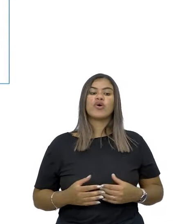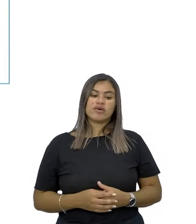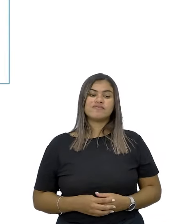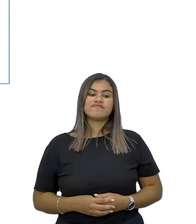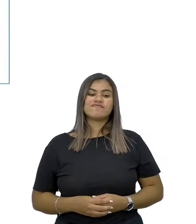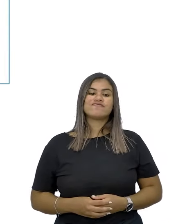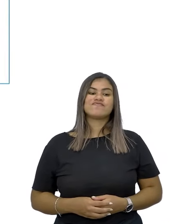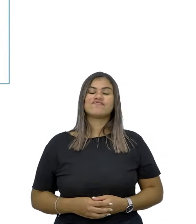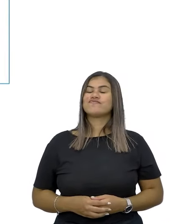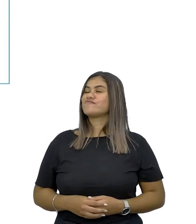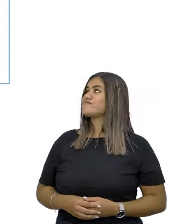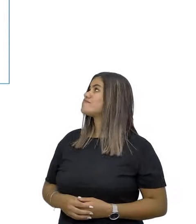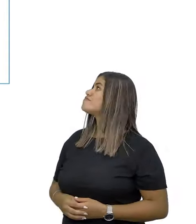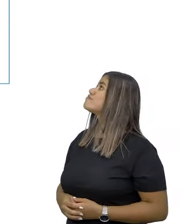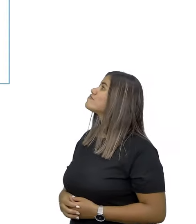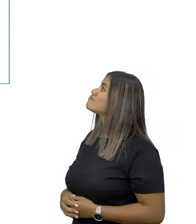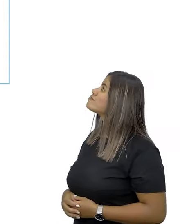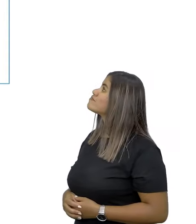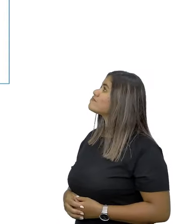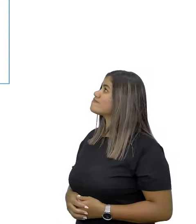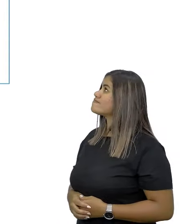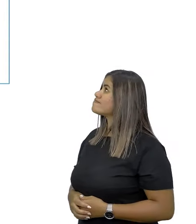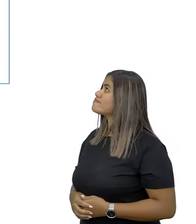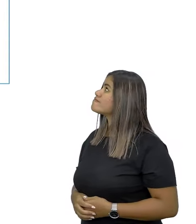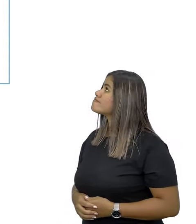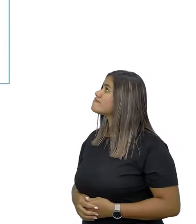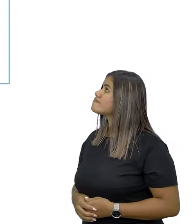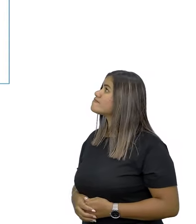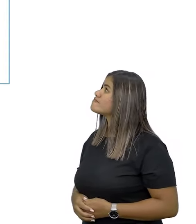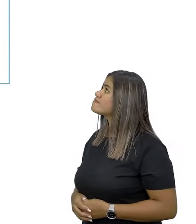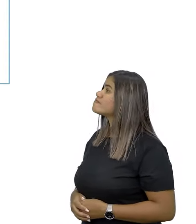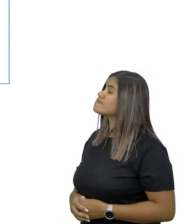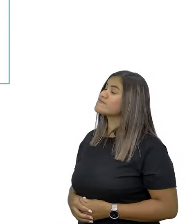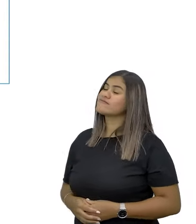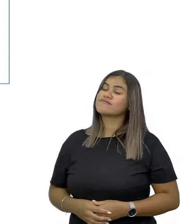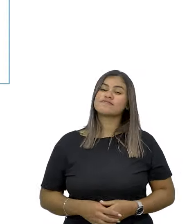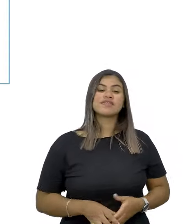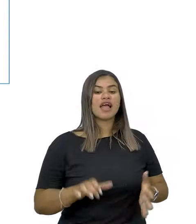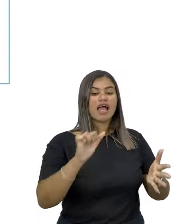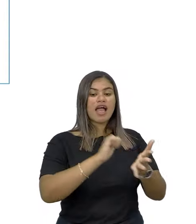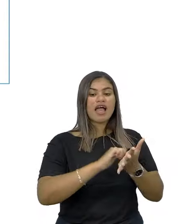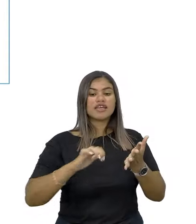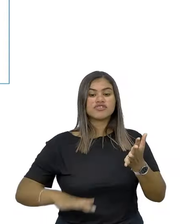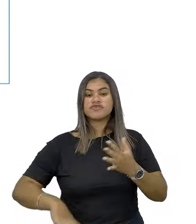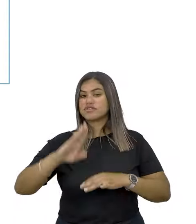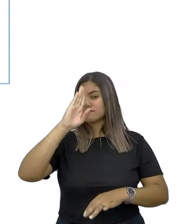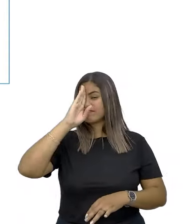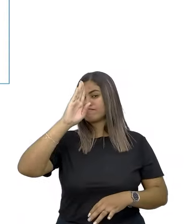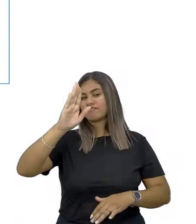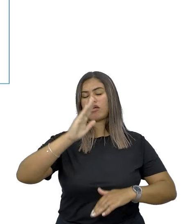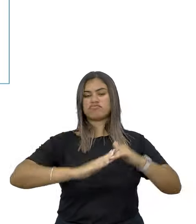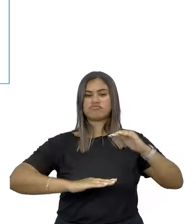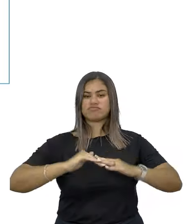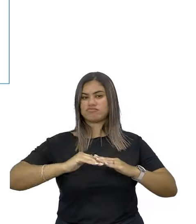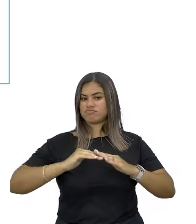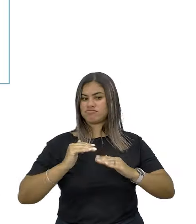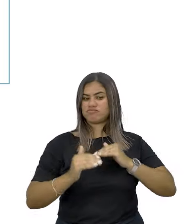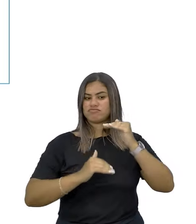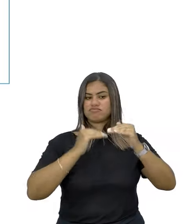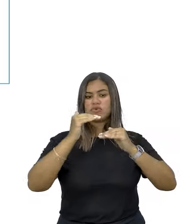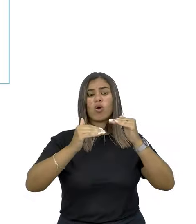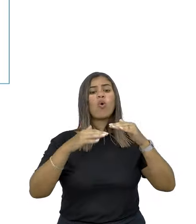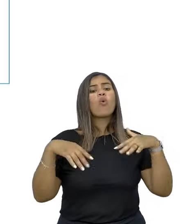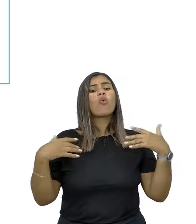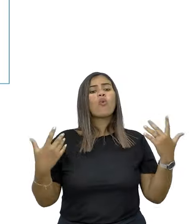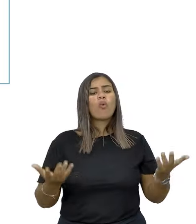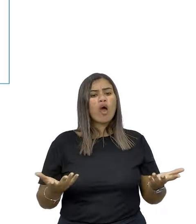já temos o quê? Nós vamos planejar a aplicação da sequência de atividades para desenvolver as habilidades essenciais. As habilidades a serem desenvolvidas. Quais